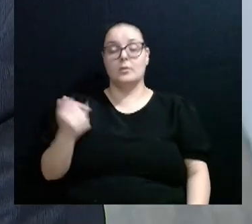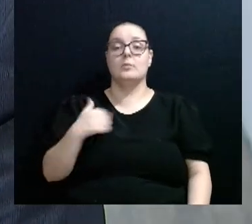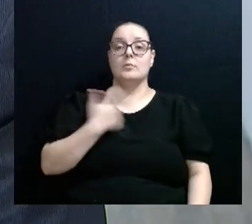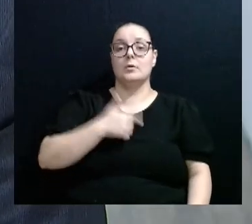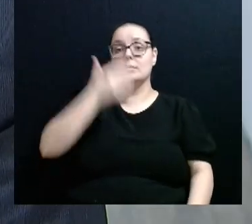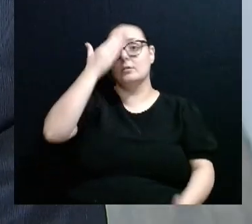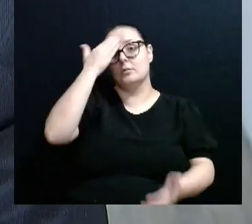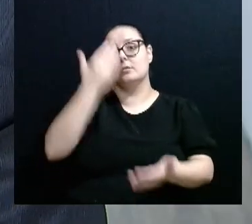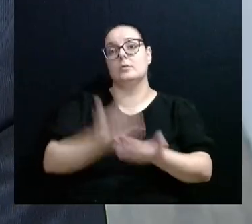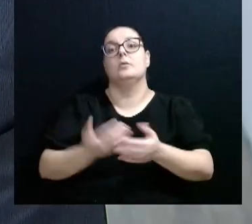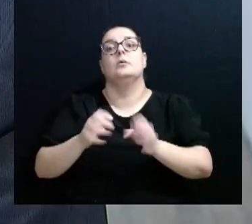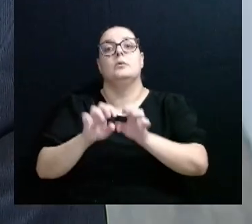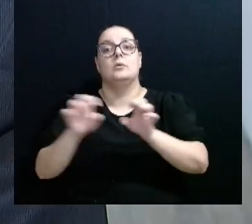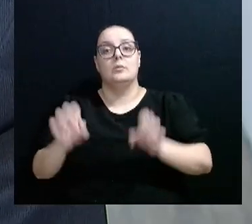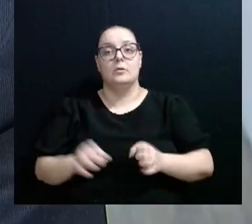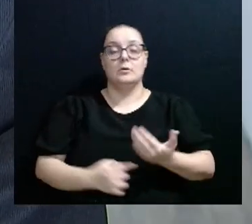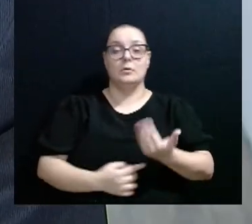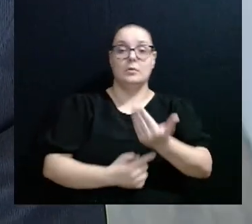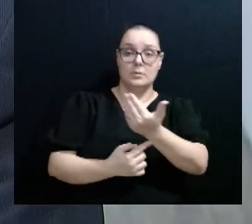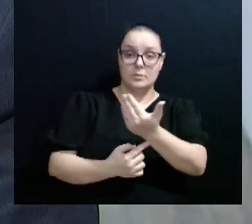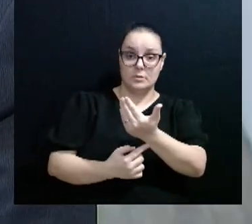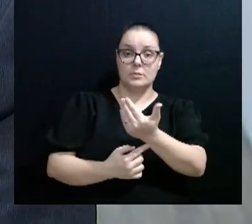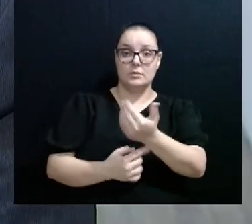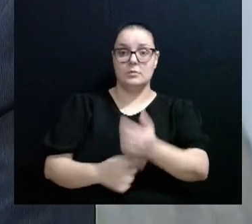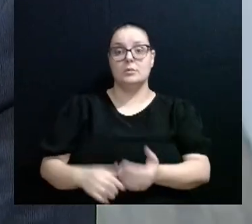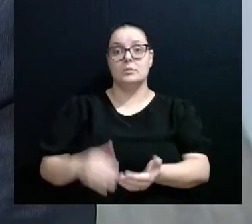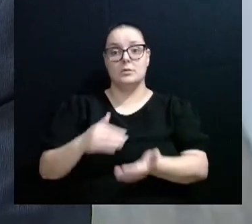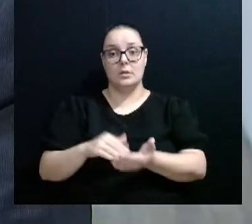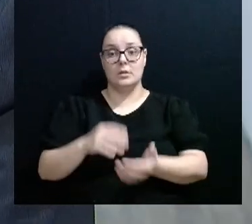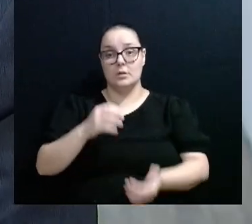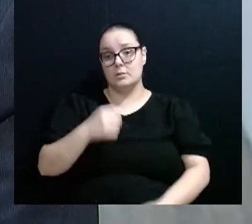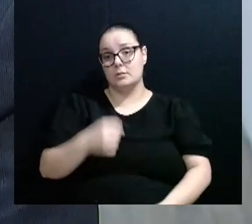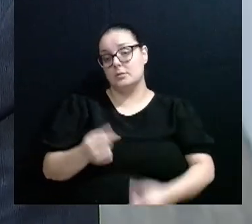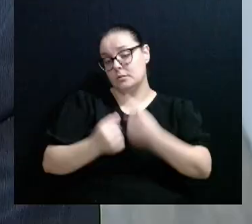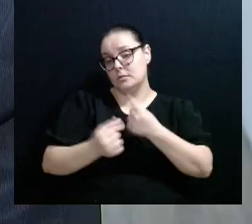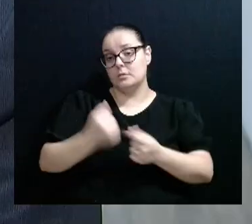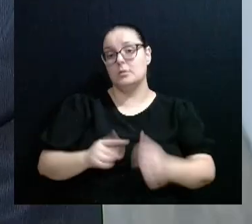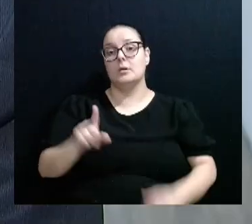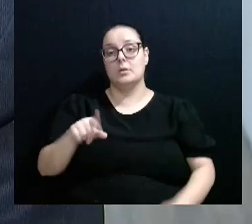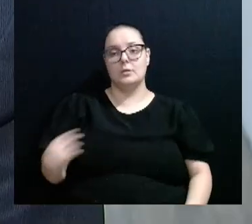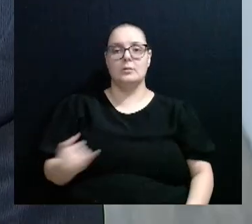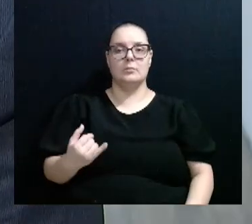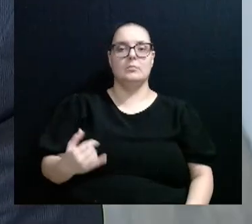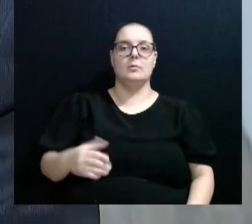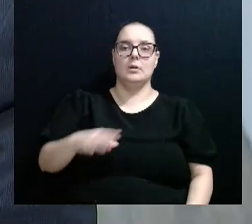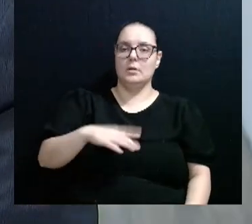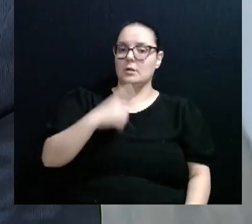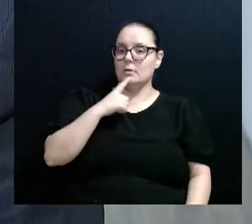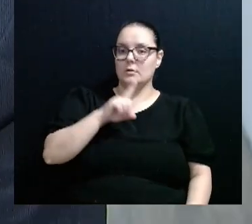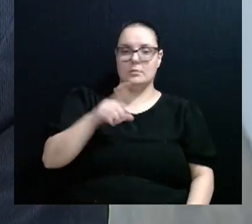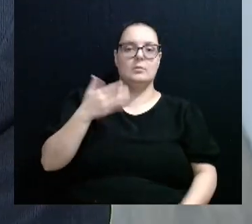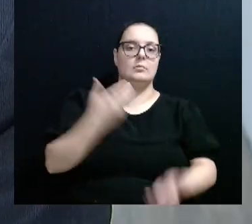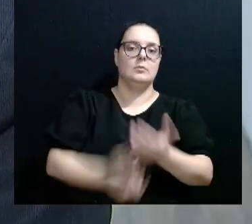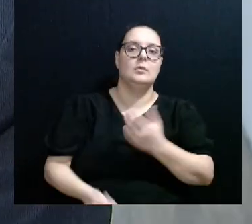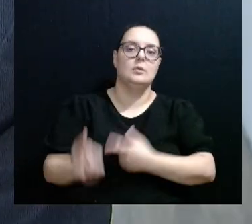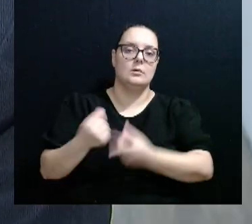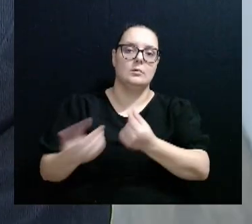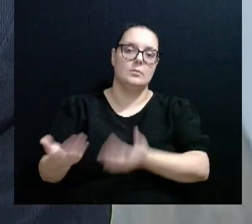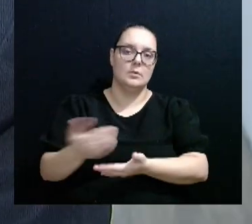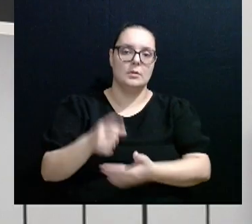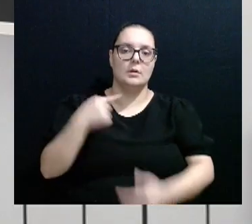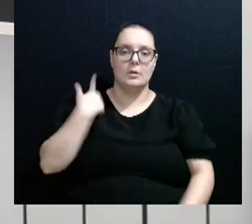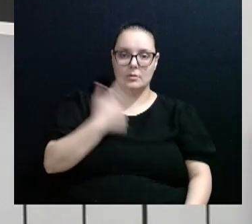estrutura tecnológica da Secretaria de Finanças será importante para que Campinas não perca a arrecadação. Esse é o nosso objetivo.